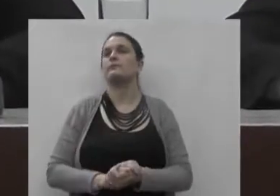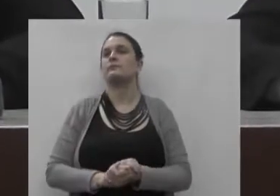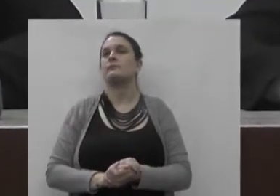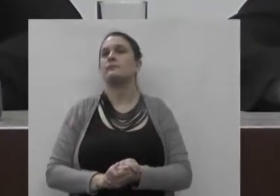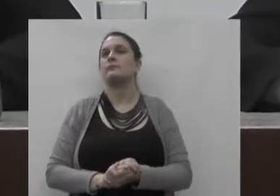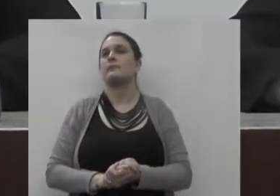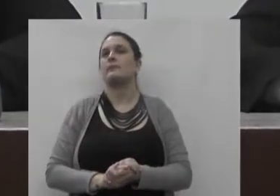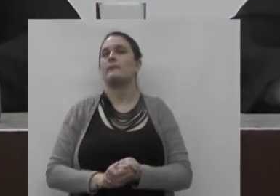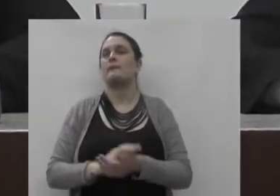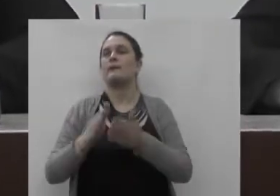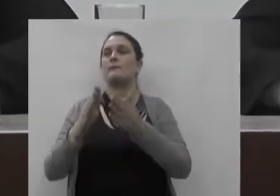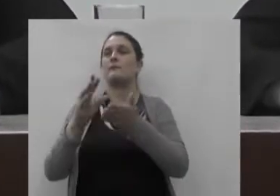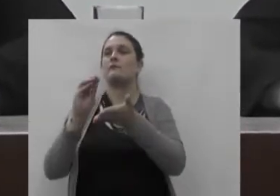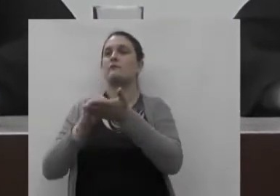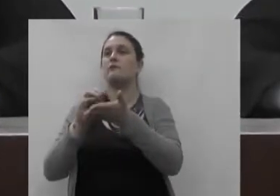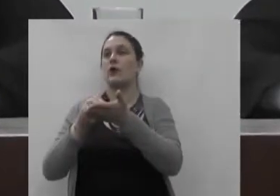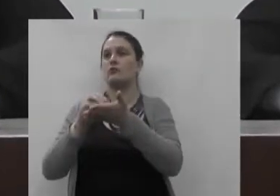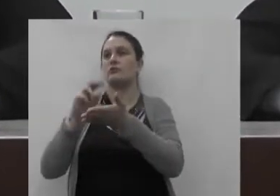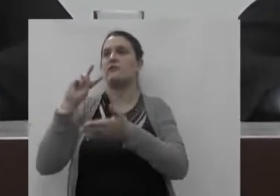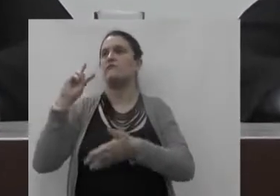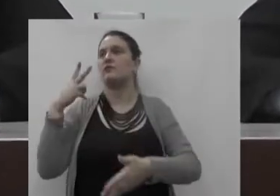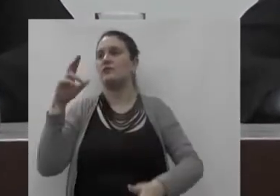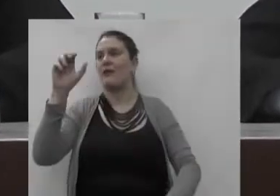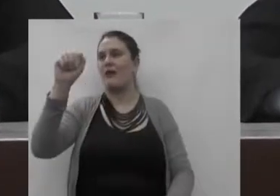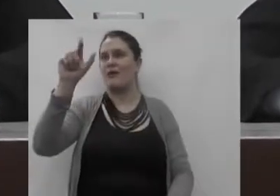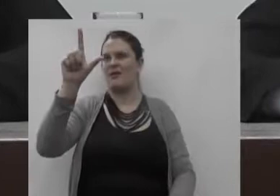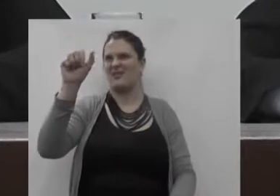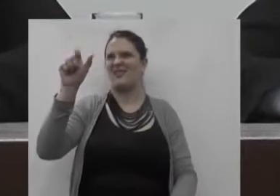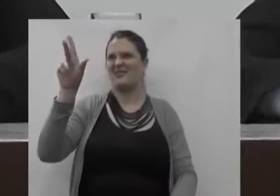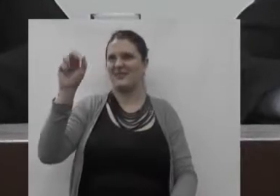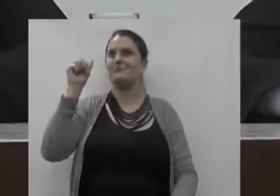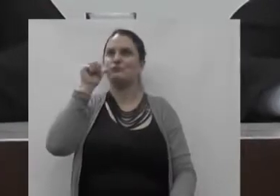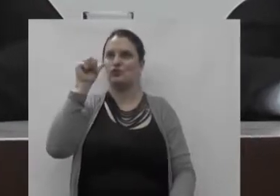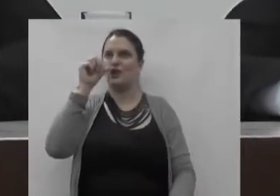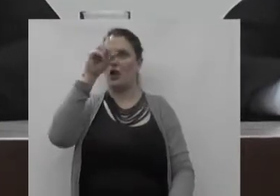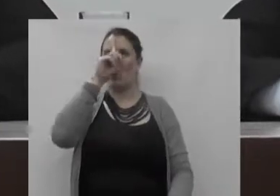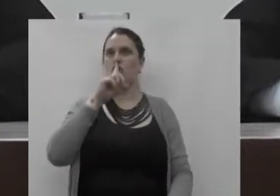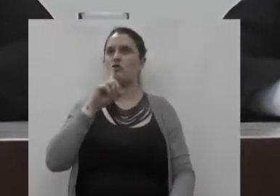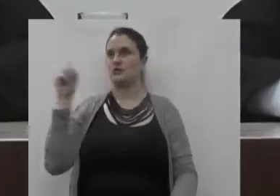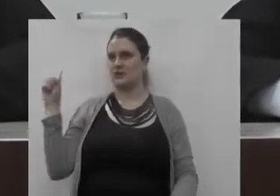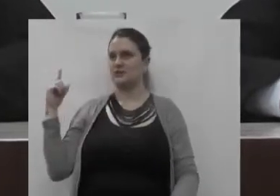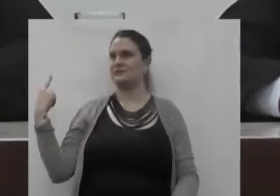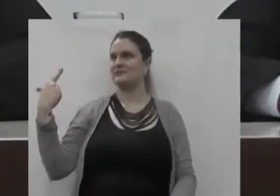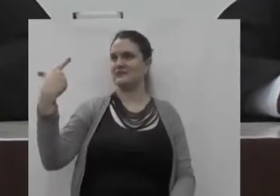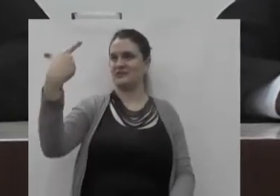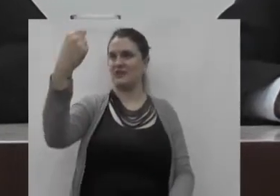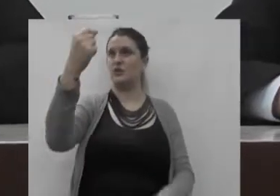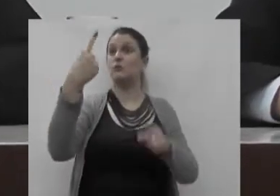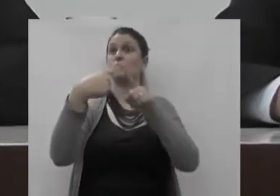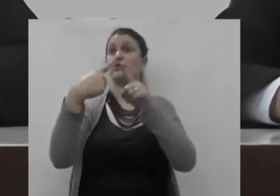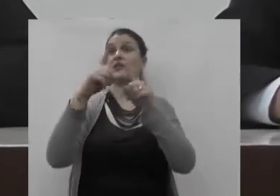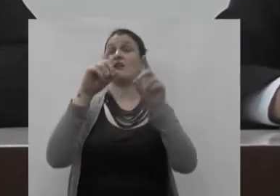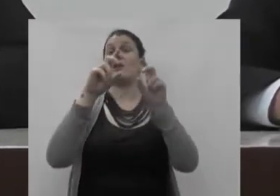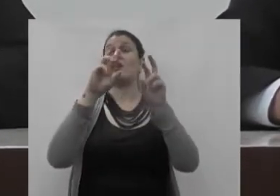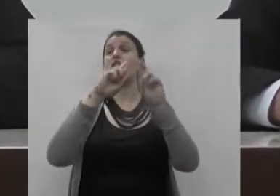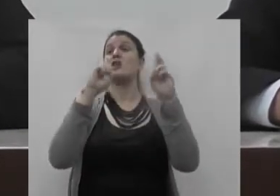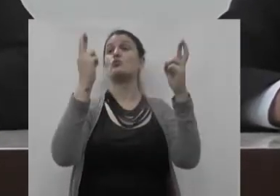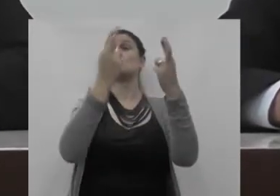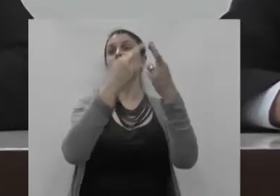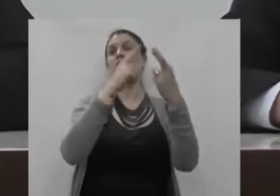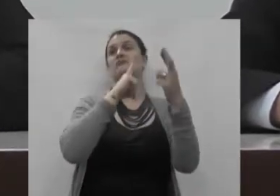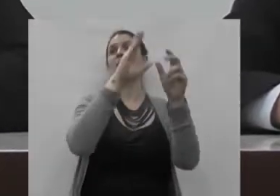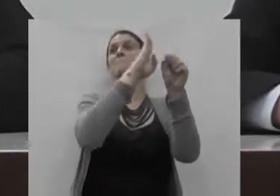com a ausência da vereadora Alandra, que está nos representando na reunião, Solicito, então, ao vereador Valdecir Rático